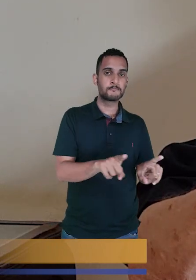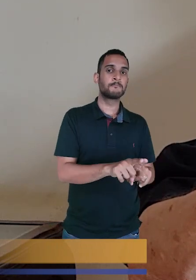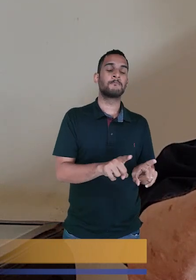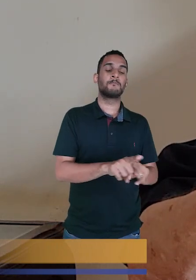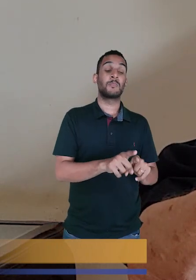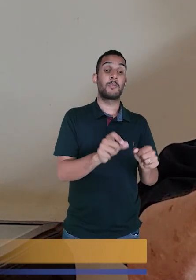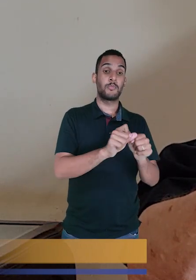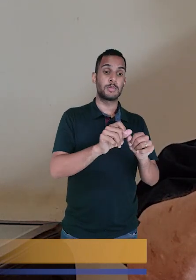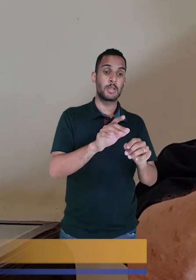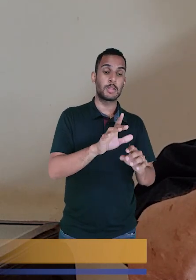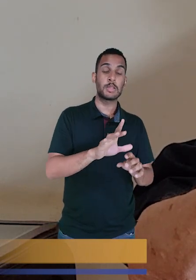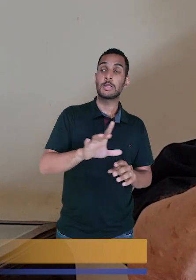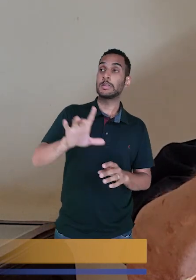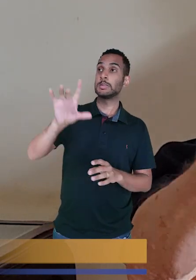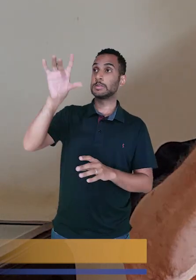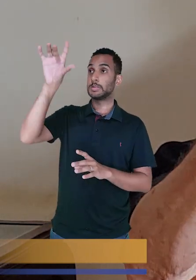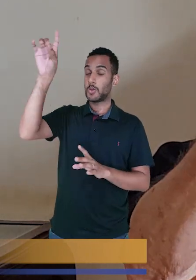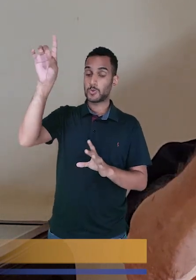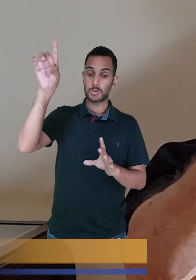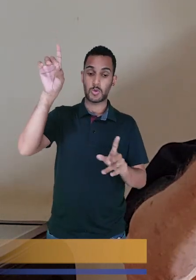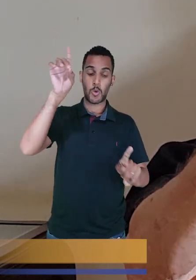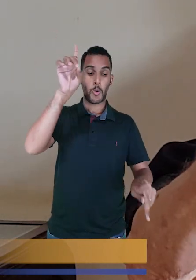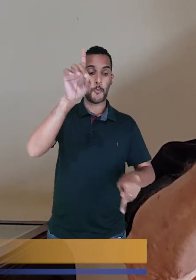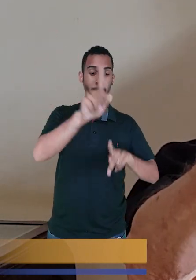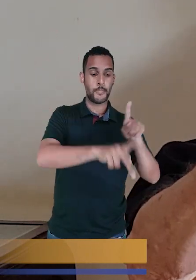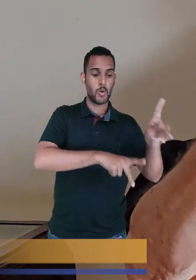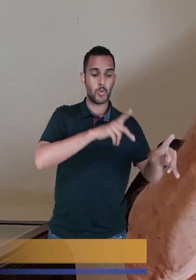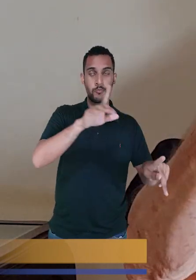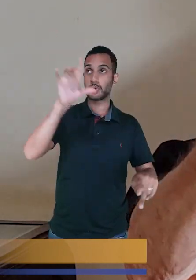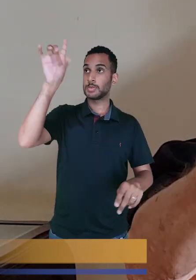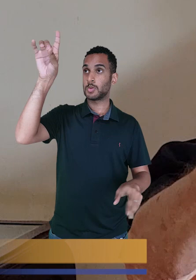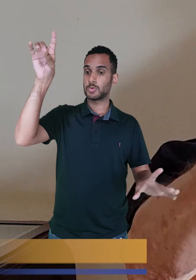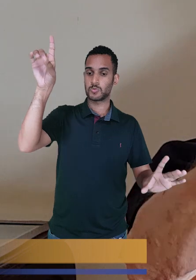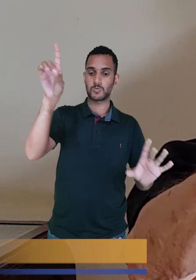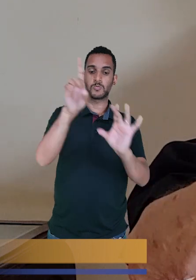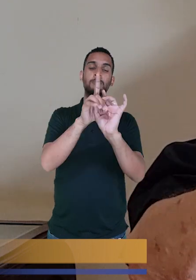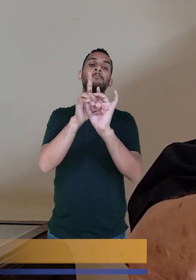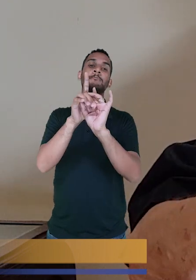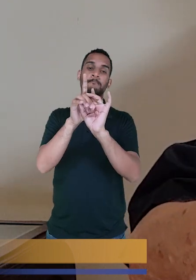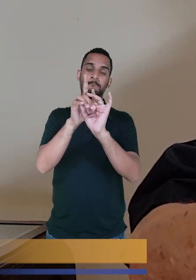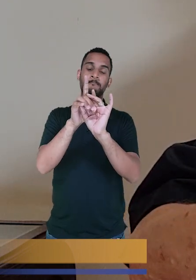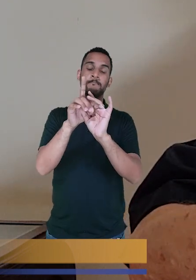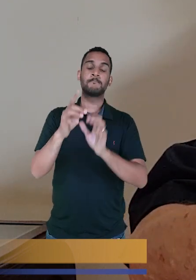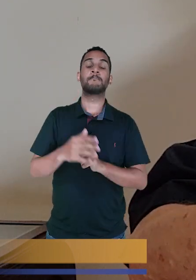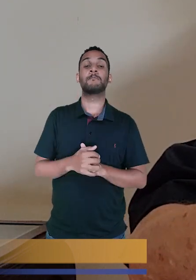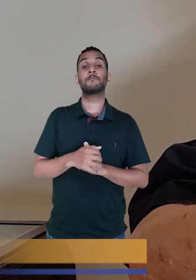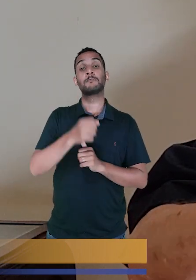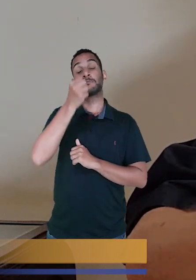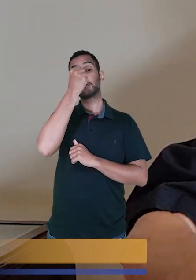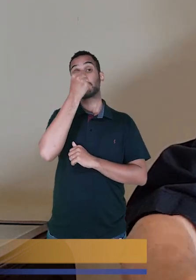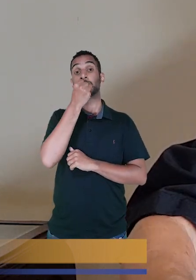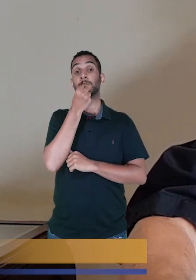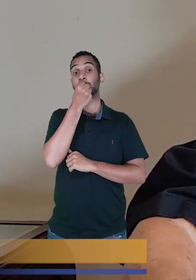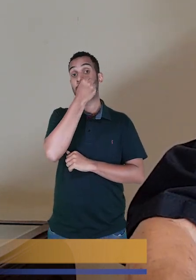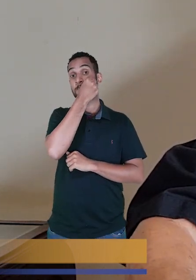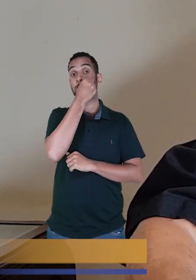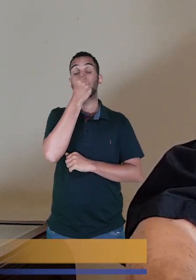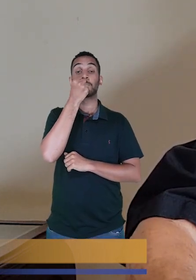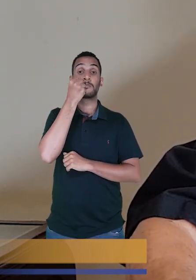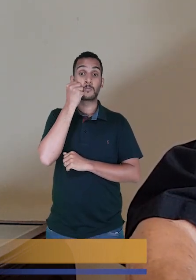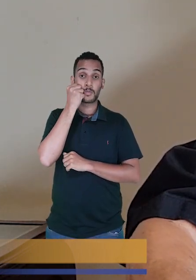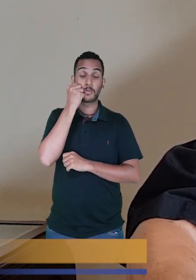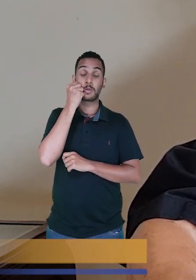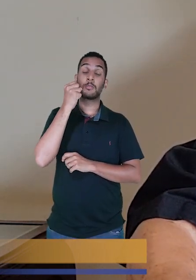também, criando comunhão entre Deus e seu povo. Era um